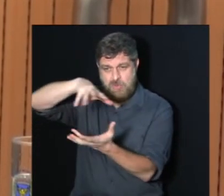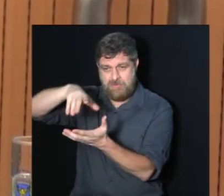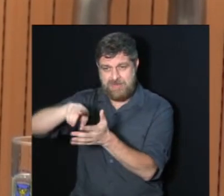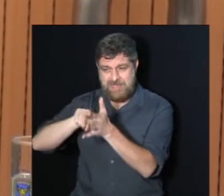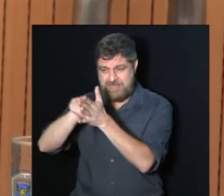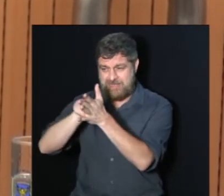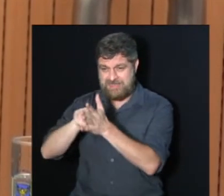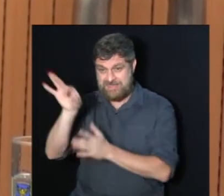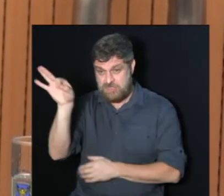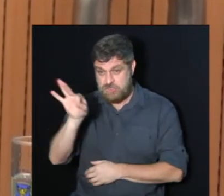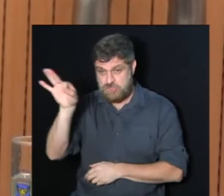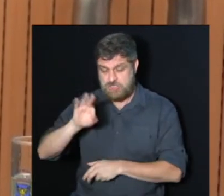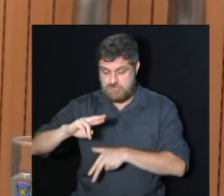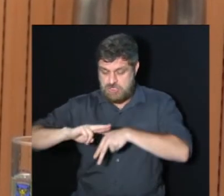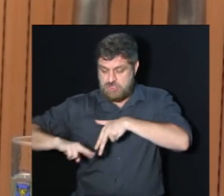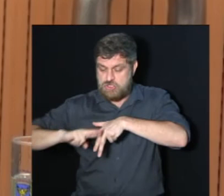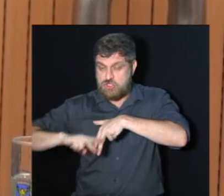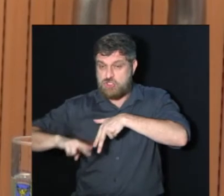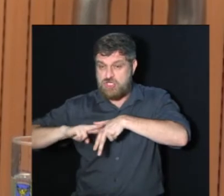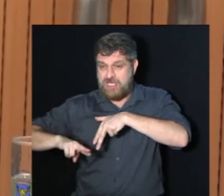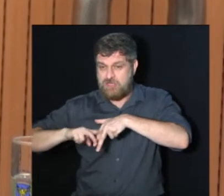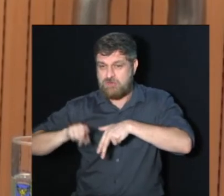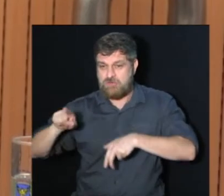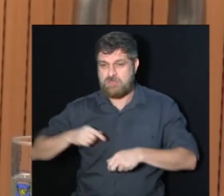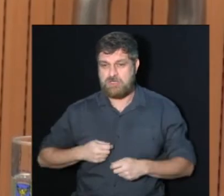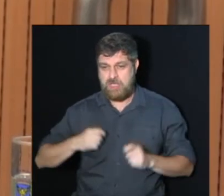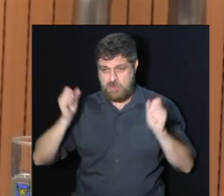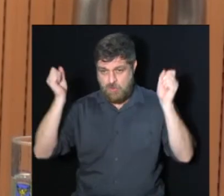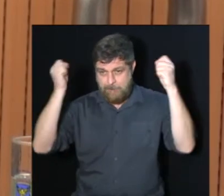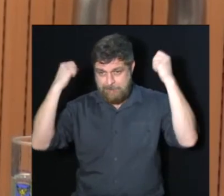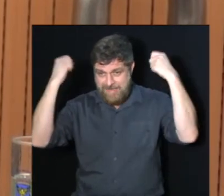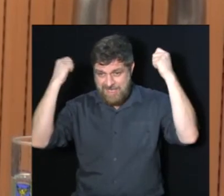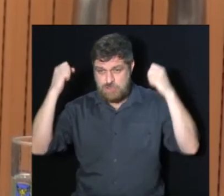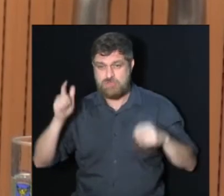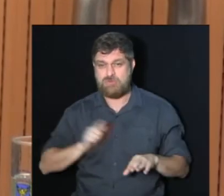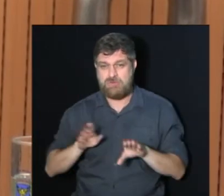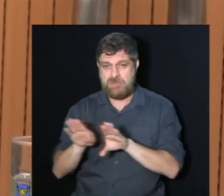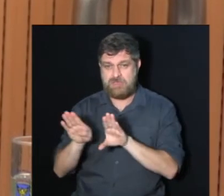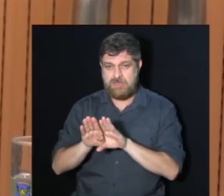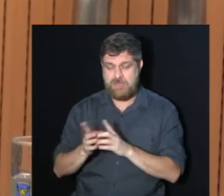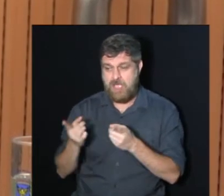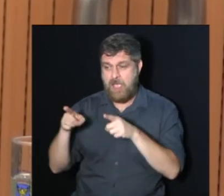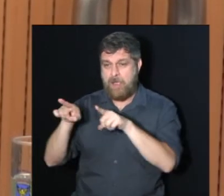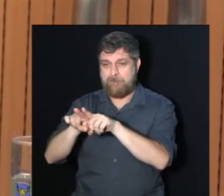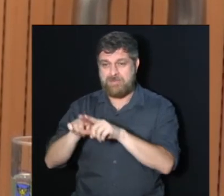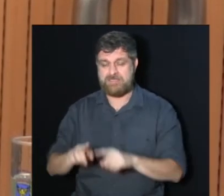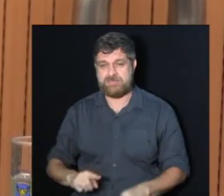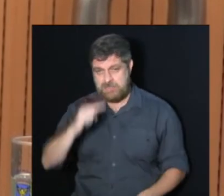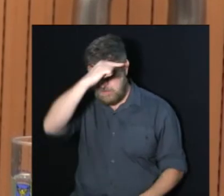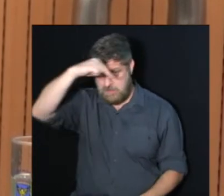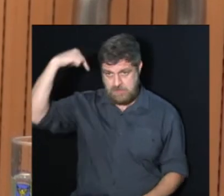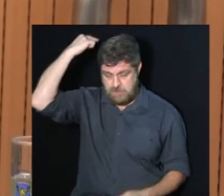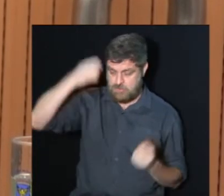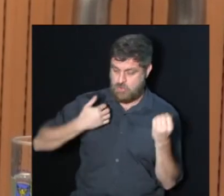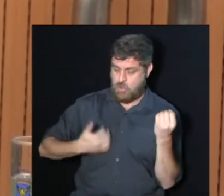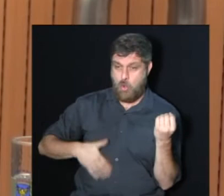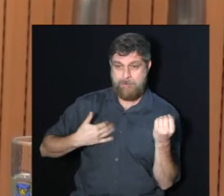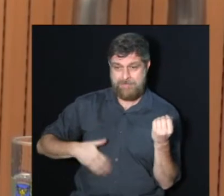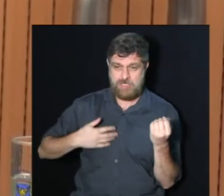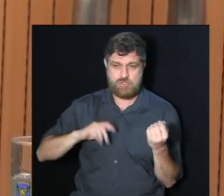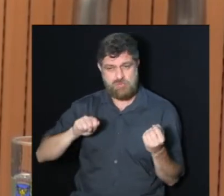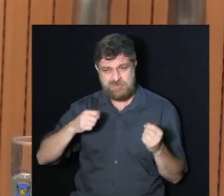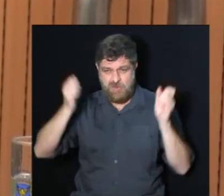de Gênero, que fica localizado no México e que é uma parceria do governo mexicano, ONU Mulheres